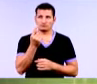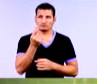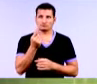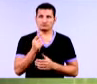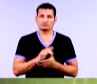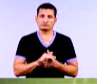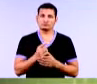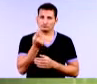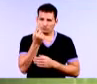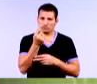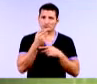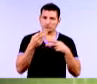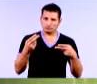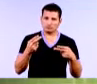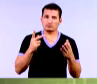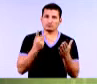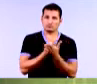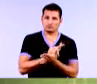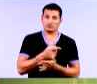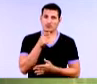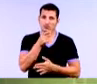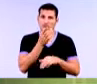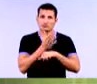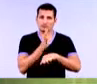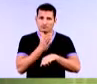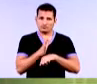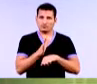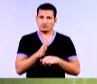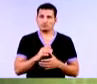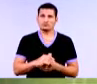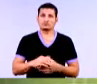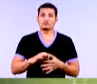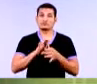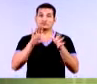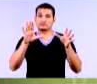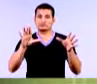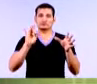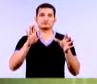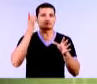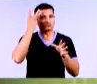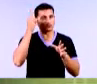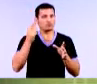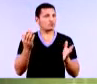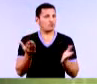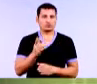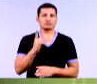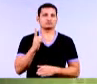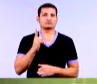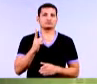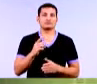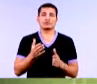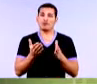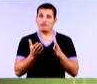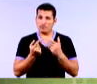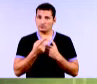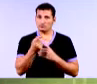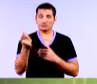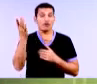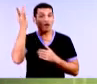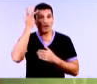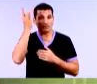situação que vai acontecer é que essa atividade vai ser reaberta somente amanhã e não hoje. Então eu peço que vocês, a partir de